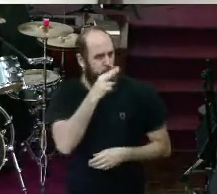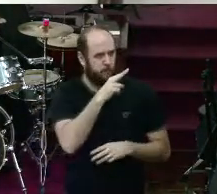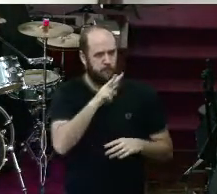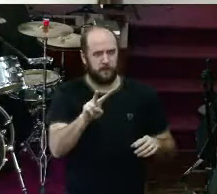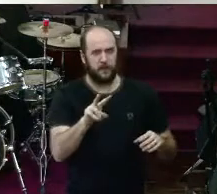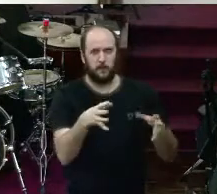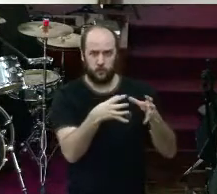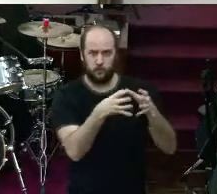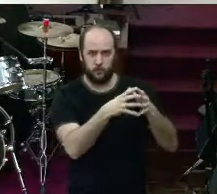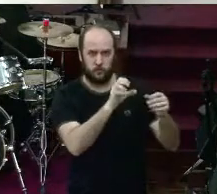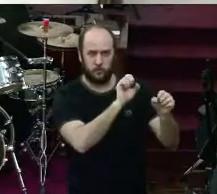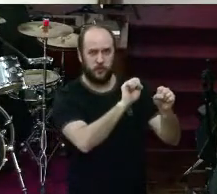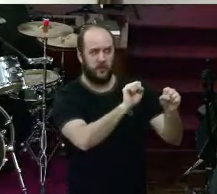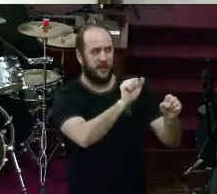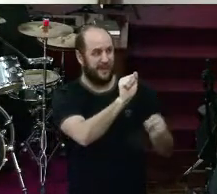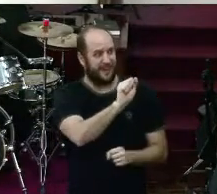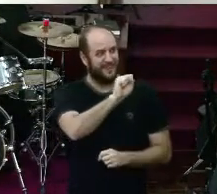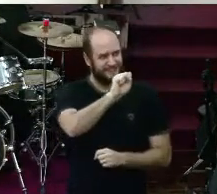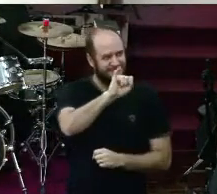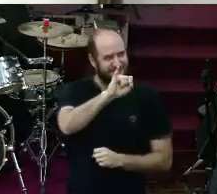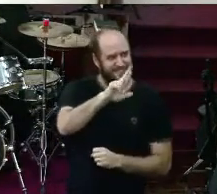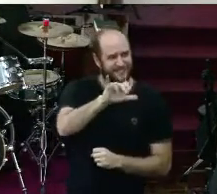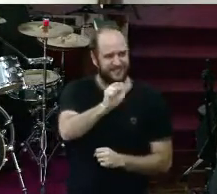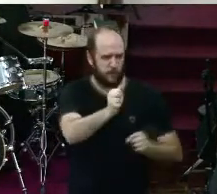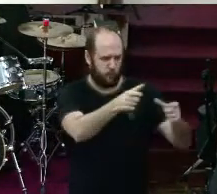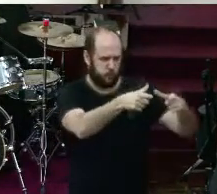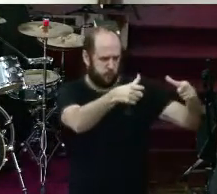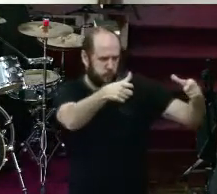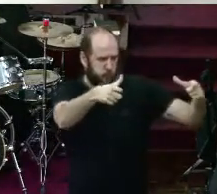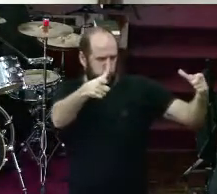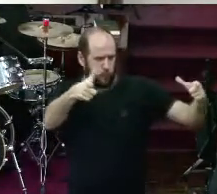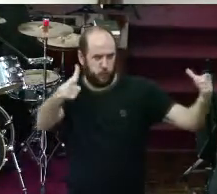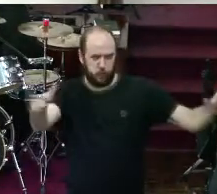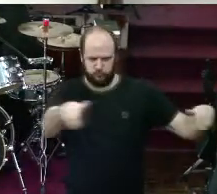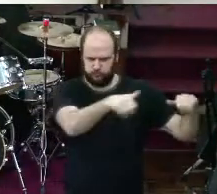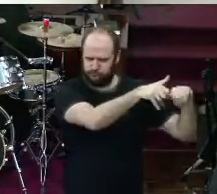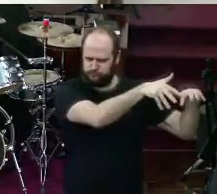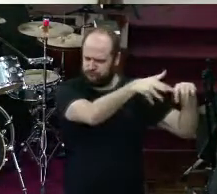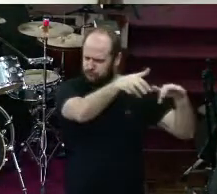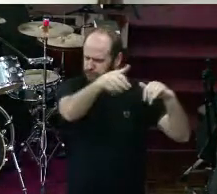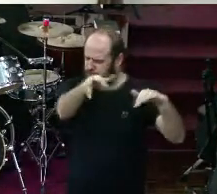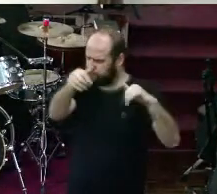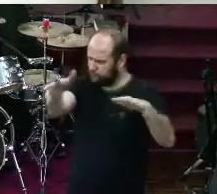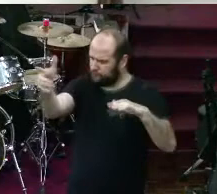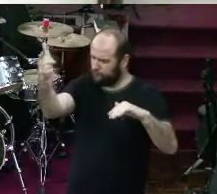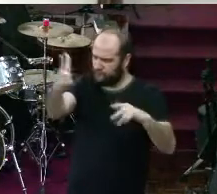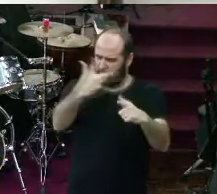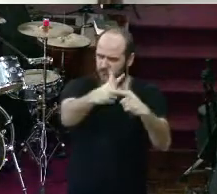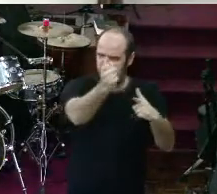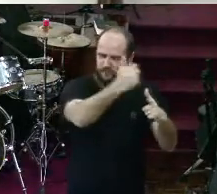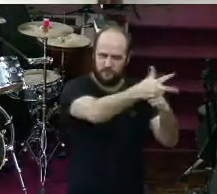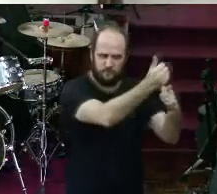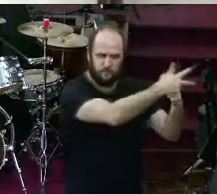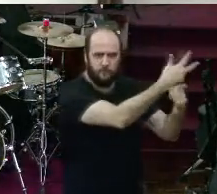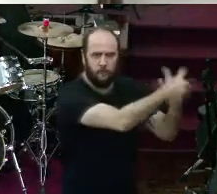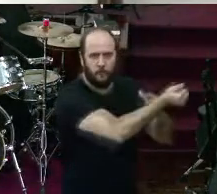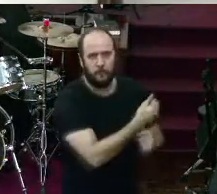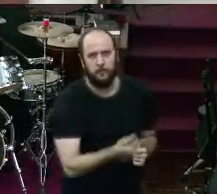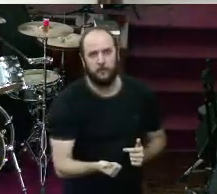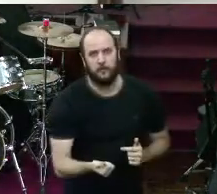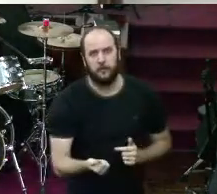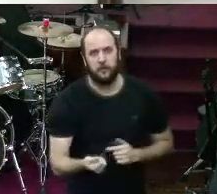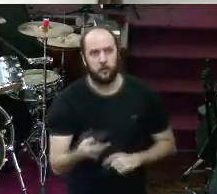ou neste ano, melhor dizendo, quando nós estávamos pensando o que será de nós agora, porque não tem mais o rei Uzias, ele